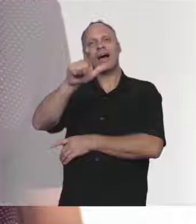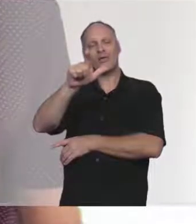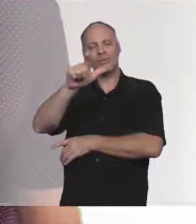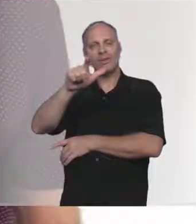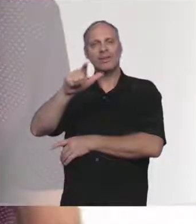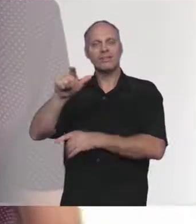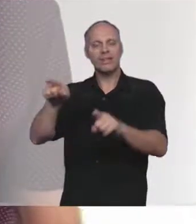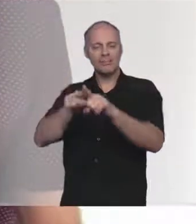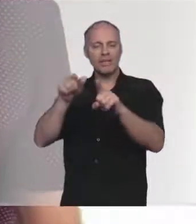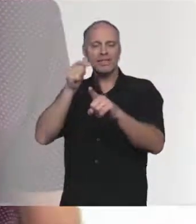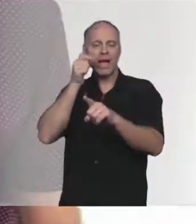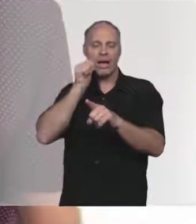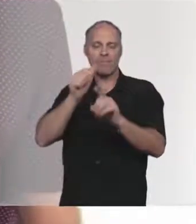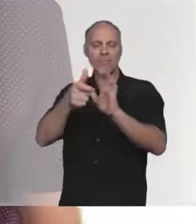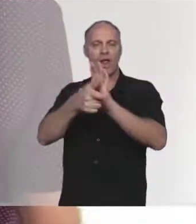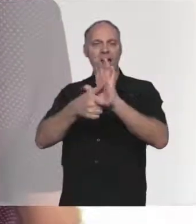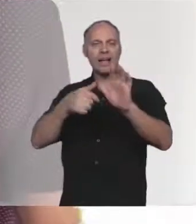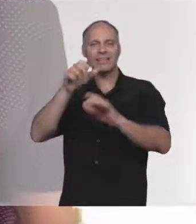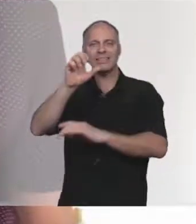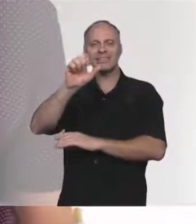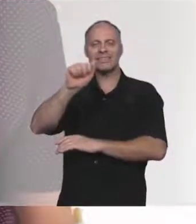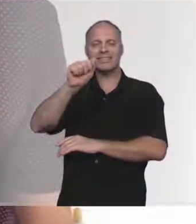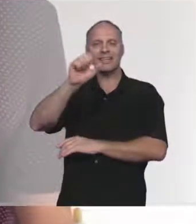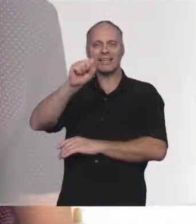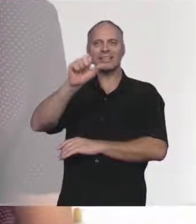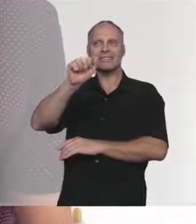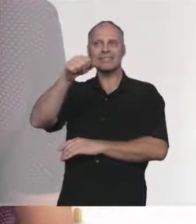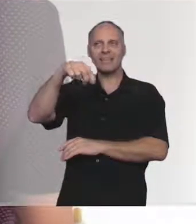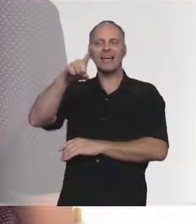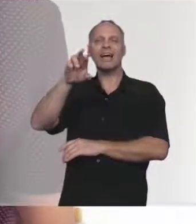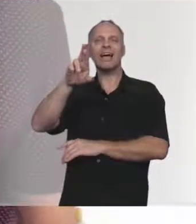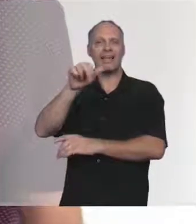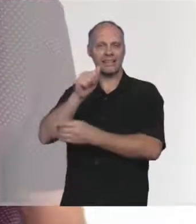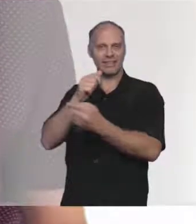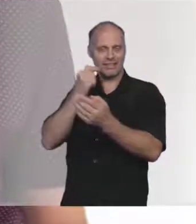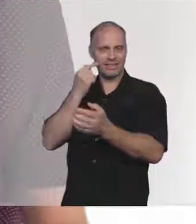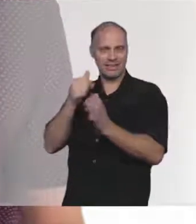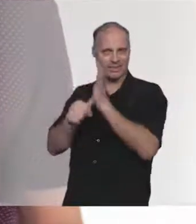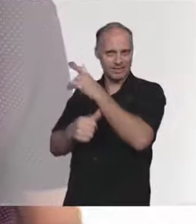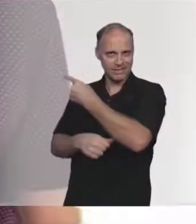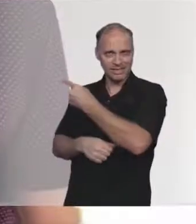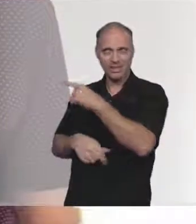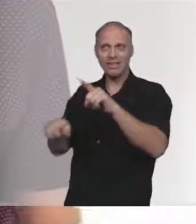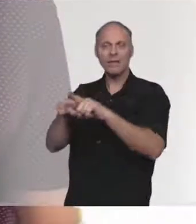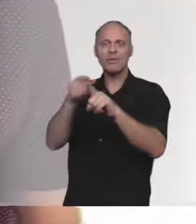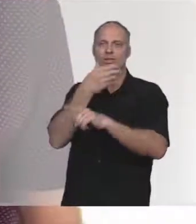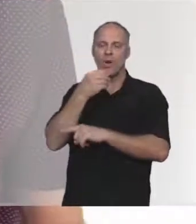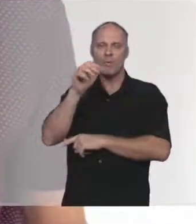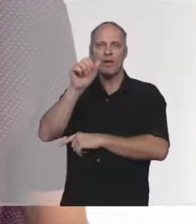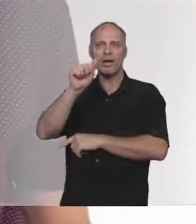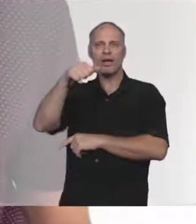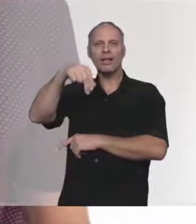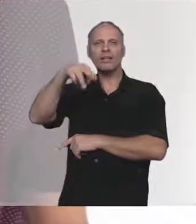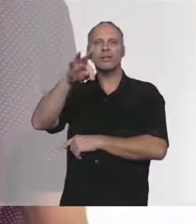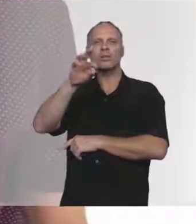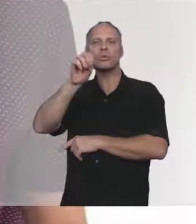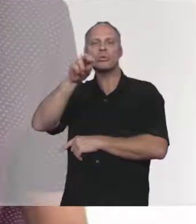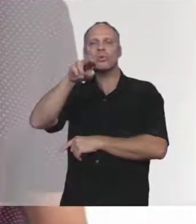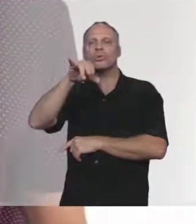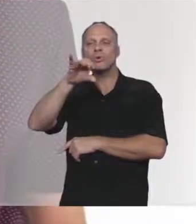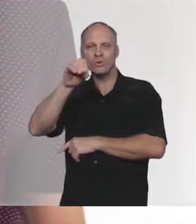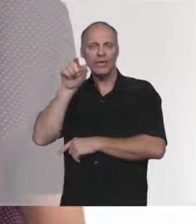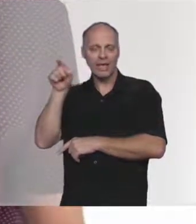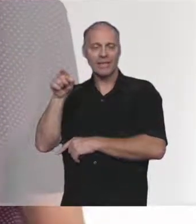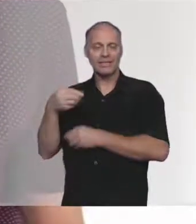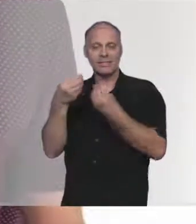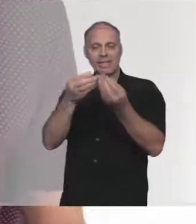que é da artista Sandra Cinto e do artista Albano Afonso. E eles me deram